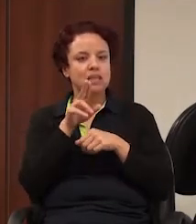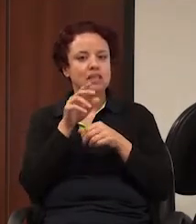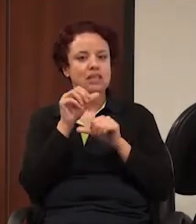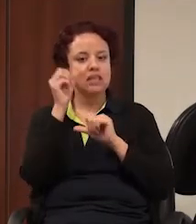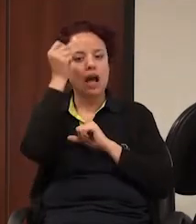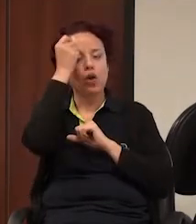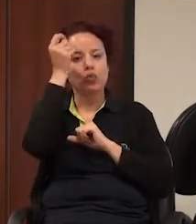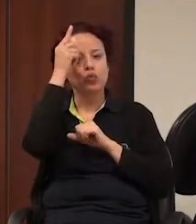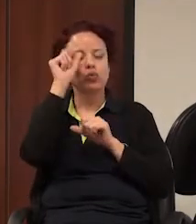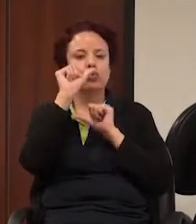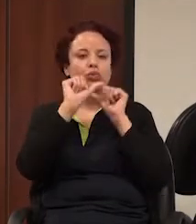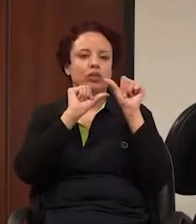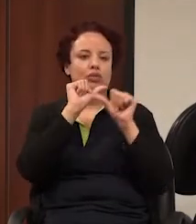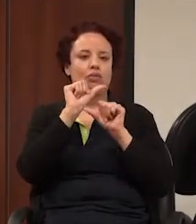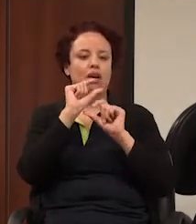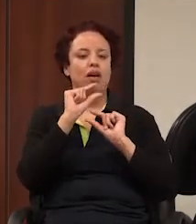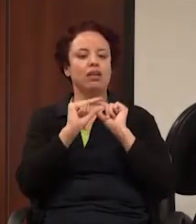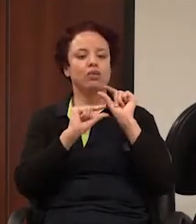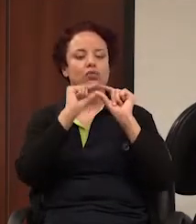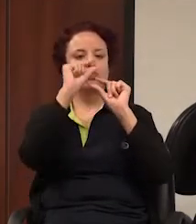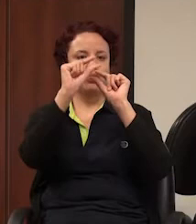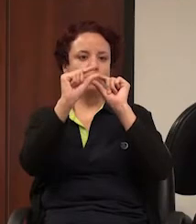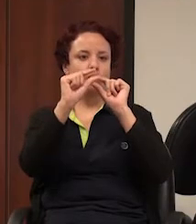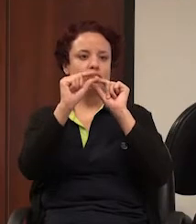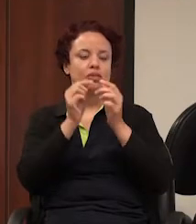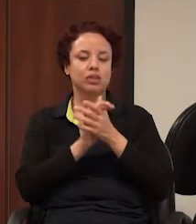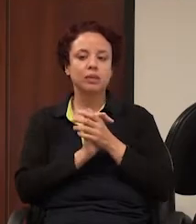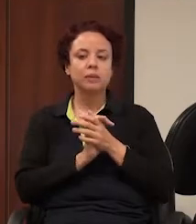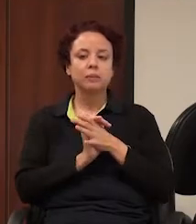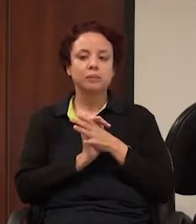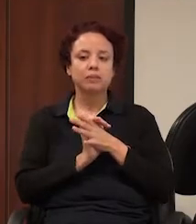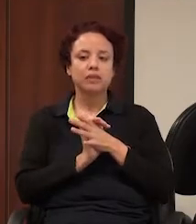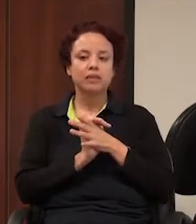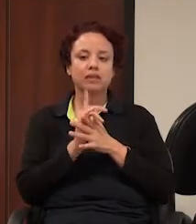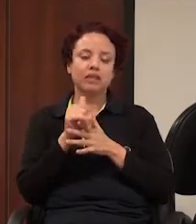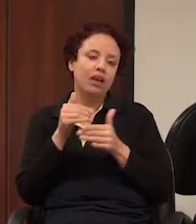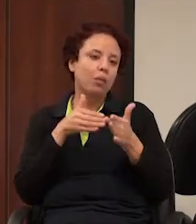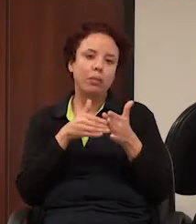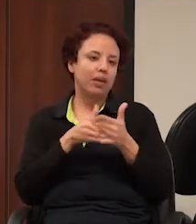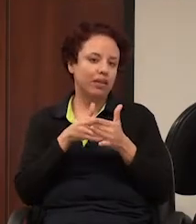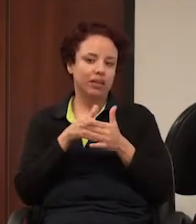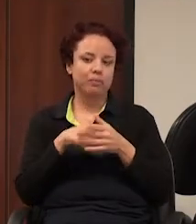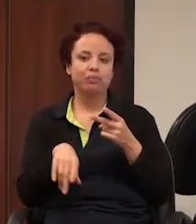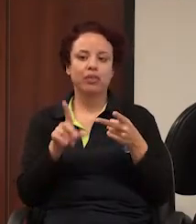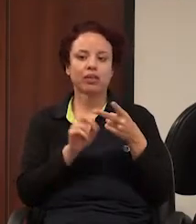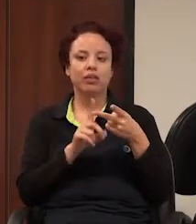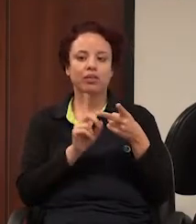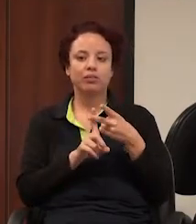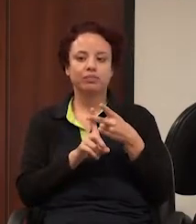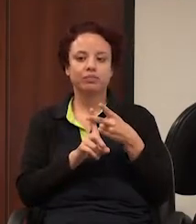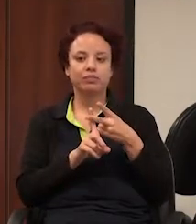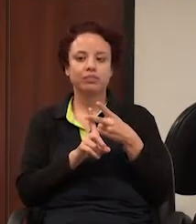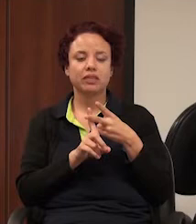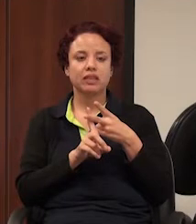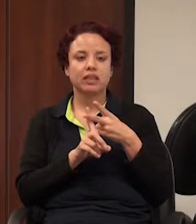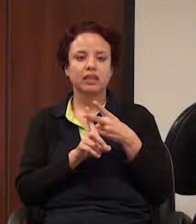cultura, a coisa, né, continua ainda sendo barreira. Né. Outra coisa também muito